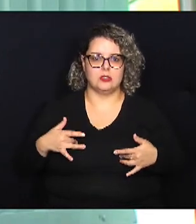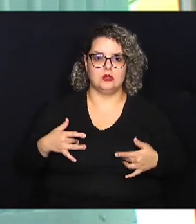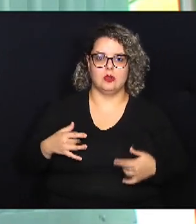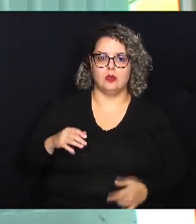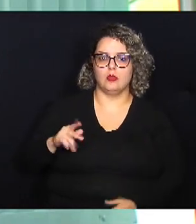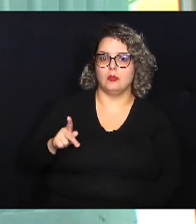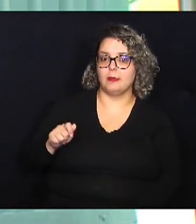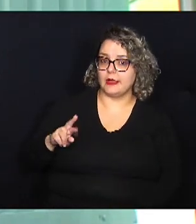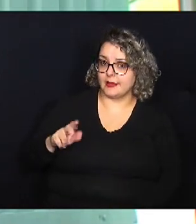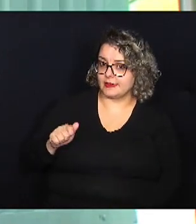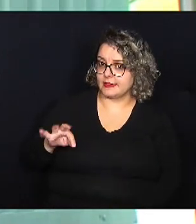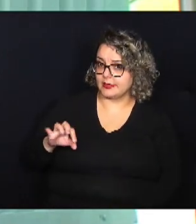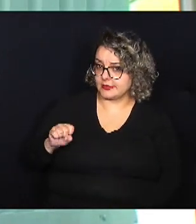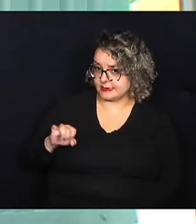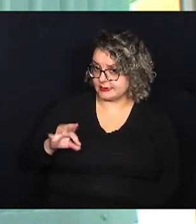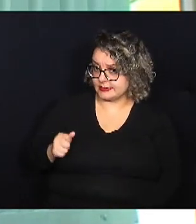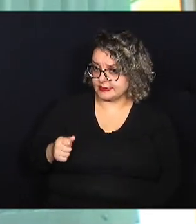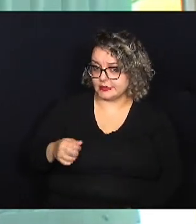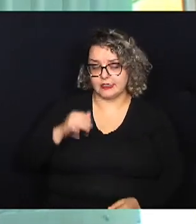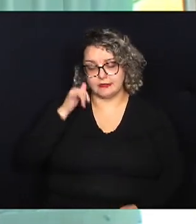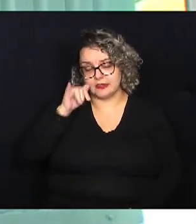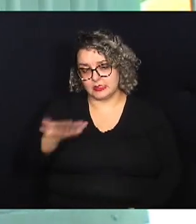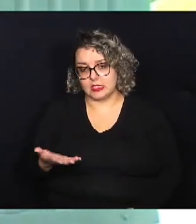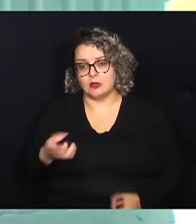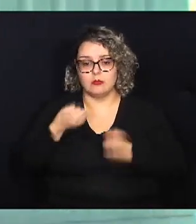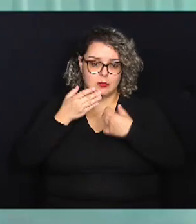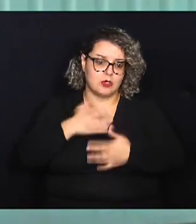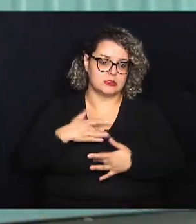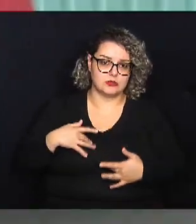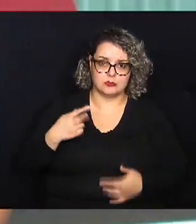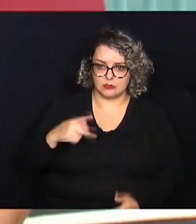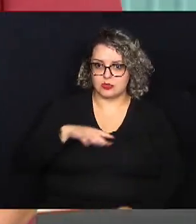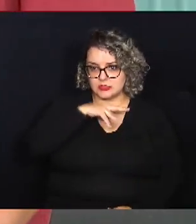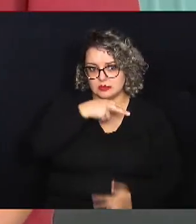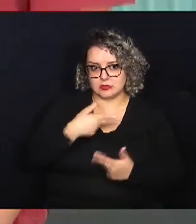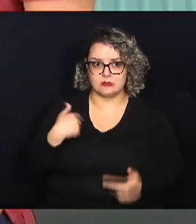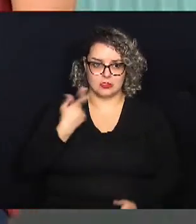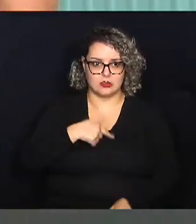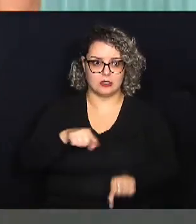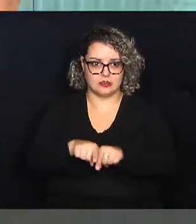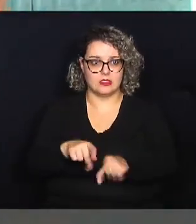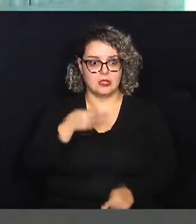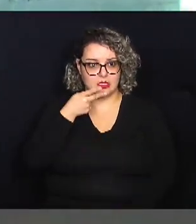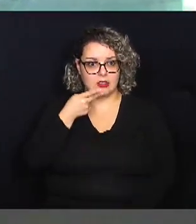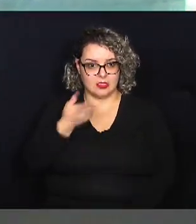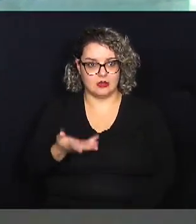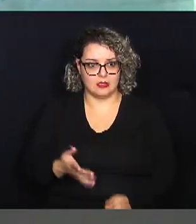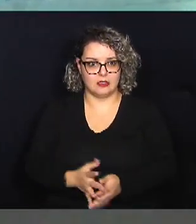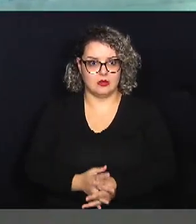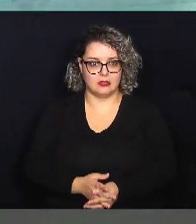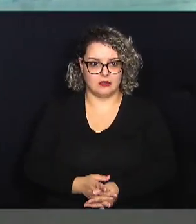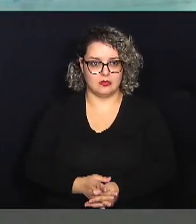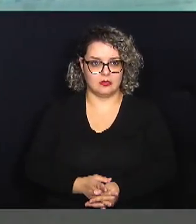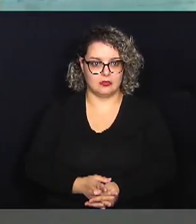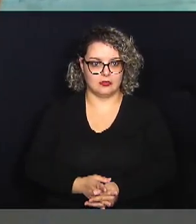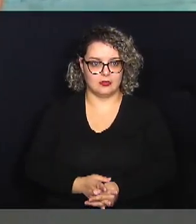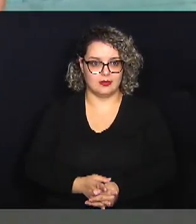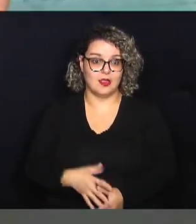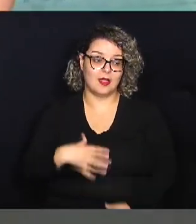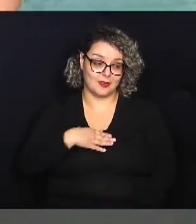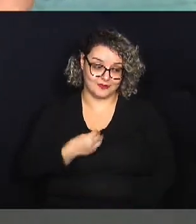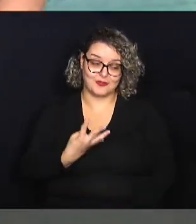dia, a gente garante uma boa saúde para eles e para a gente também. E falando sobre isso, são filhos de 4 patas,